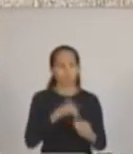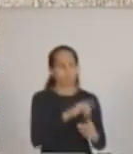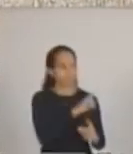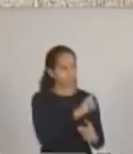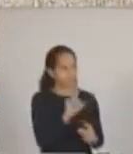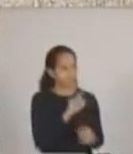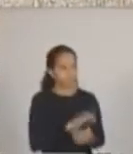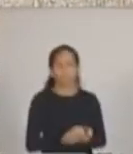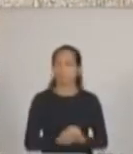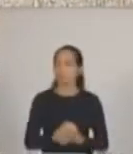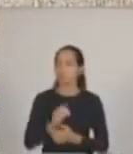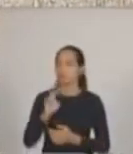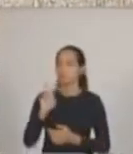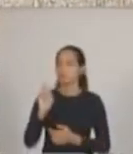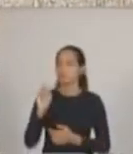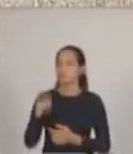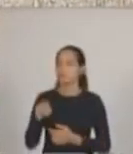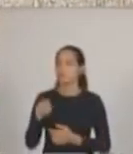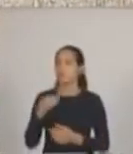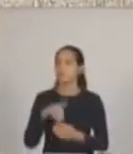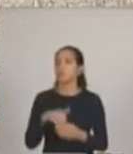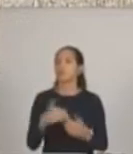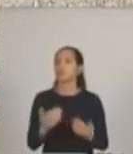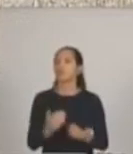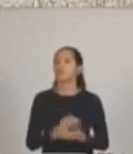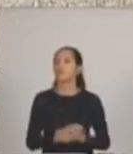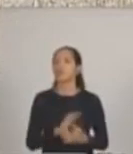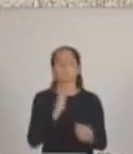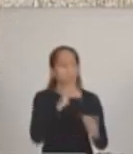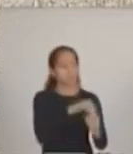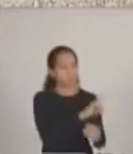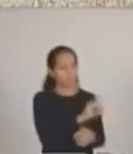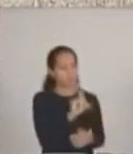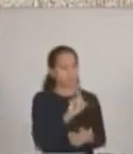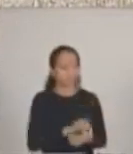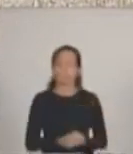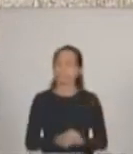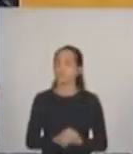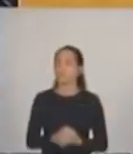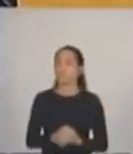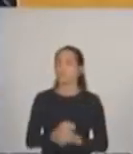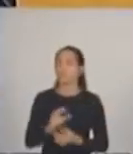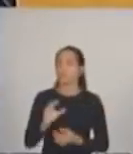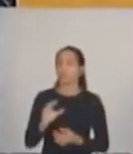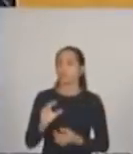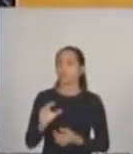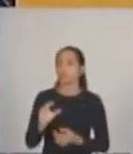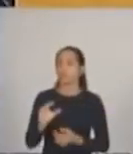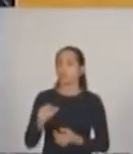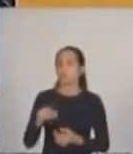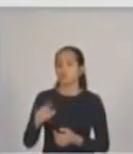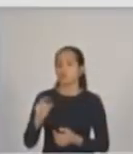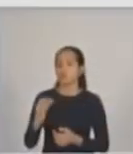Vota não, deputado Carlos Von. Voto não, senhor presidente. Vota não, deputado Coronel